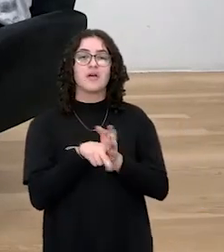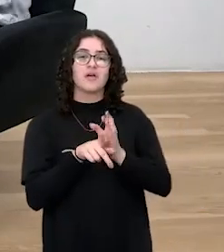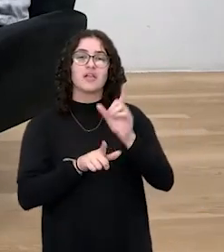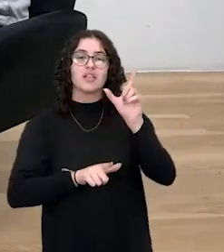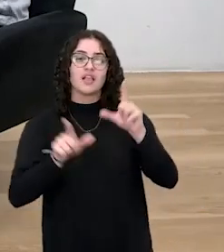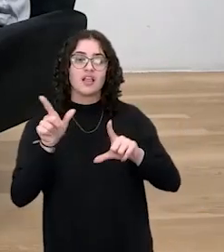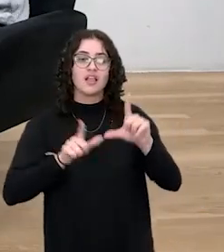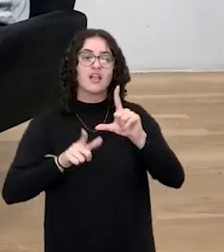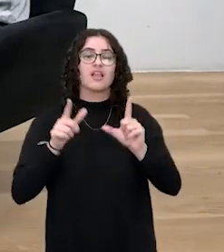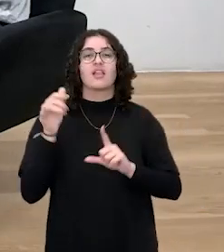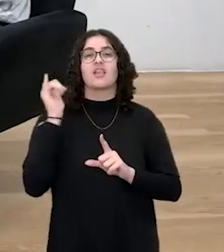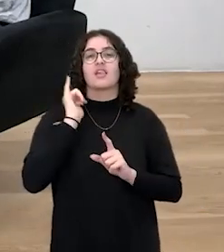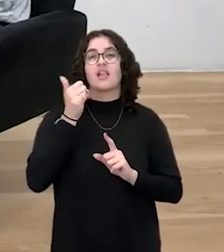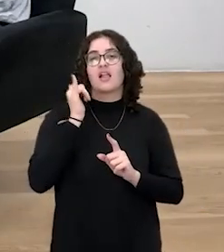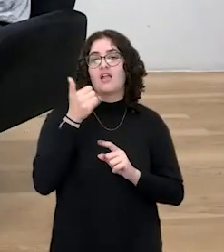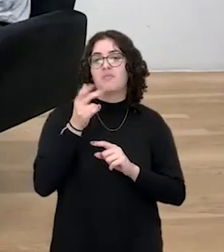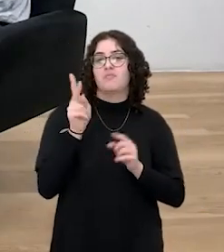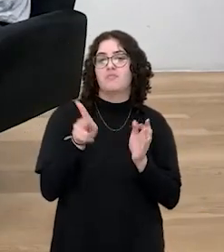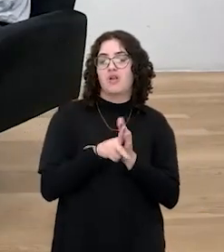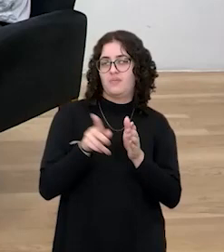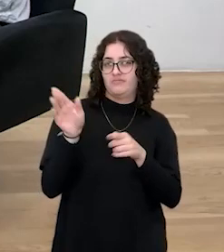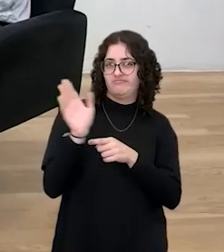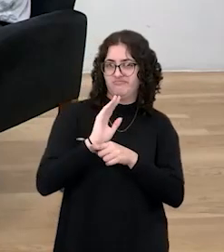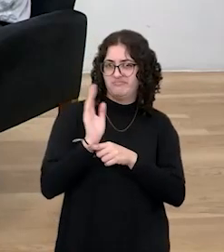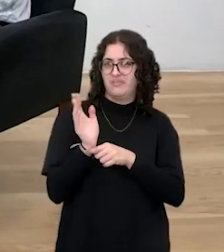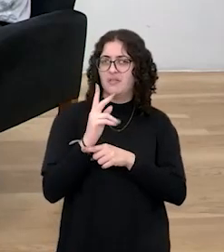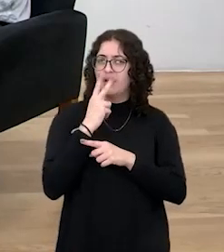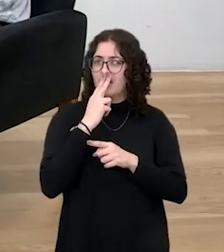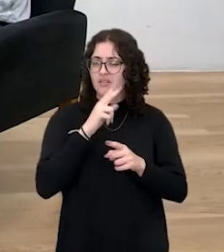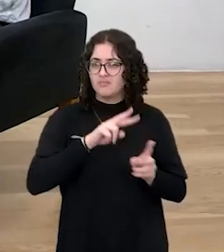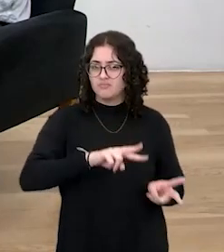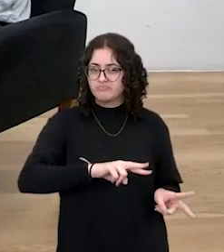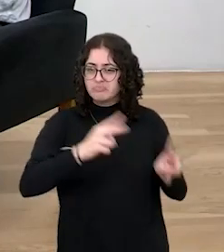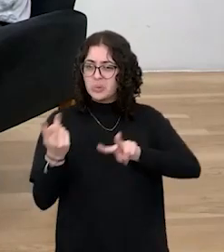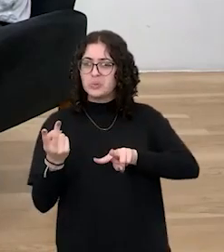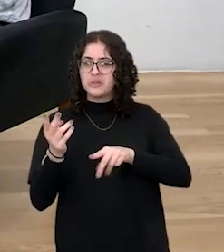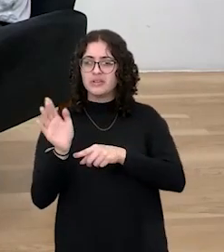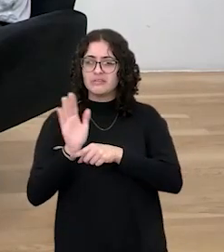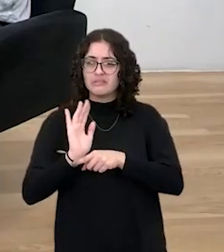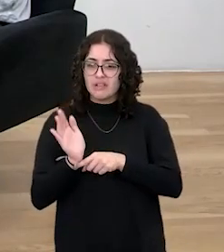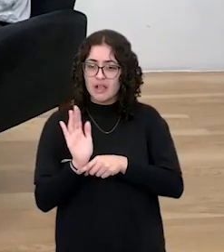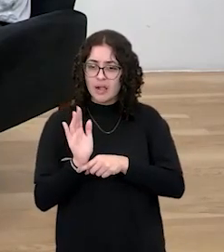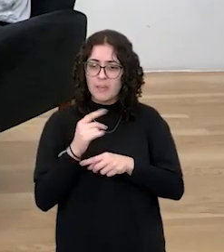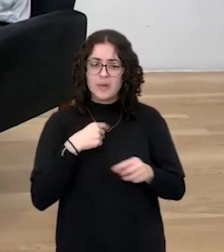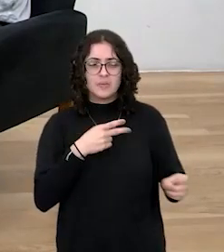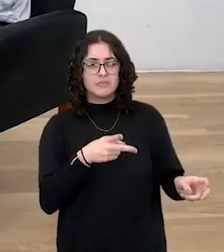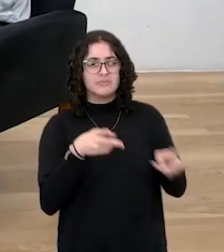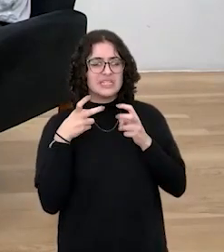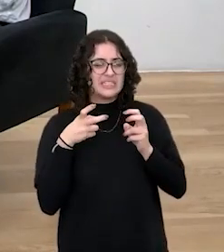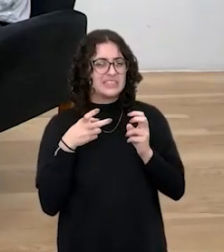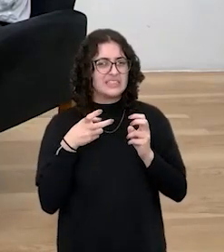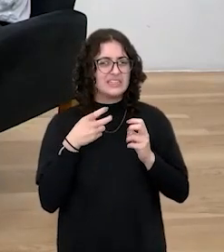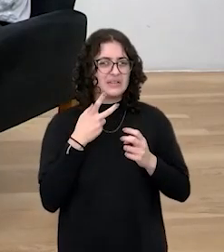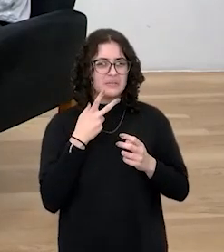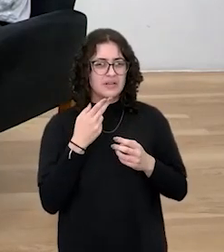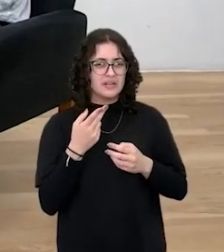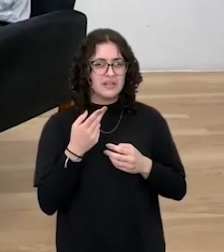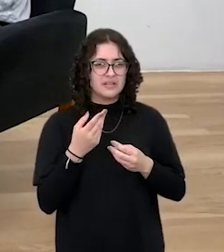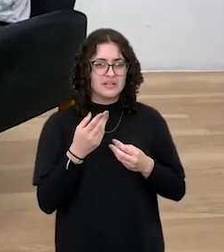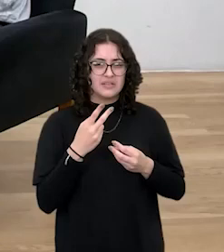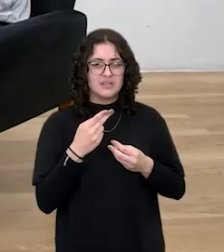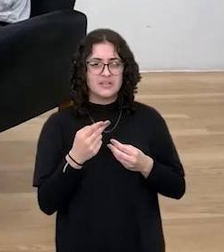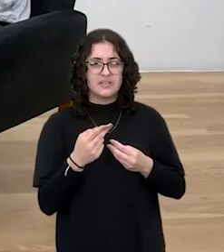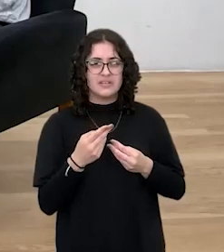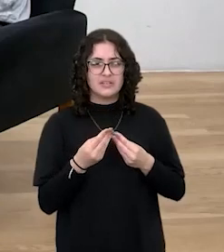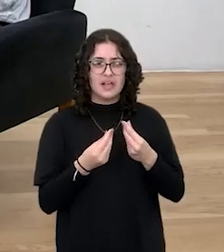uma narrativa filmográfica de TV. E quando vai para cinema, não sei se você, mas eu percebo ali que a pessoa